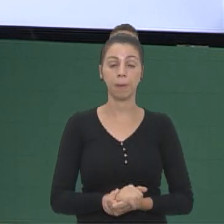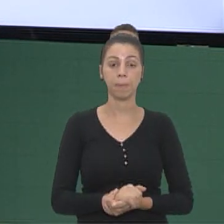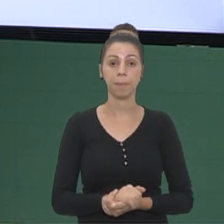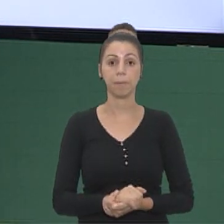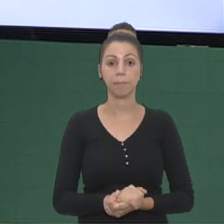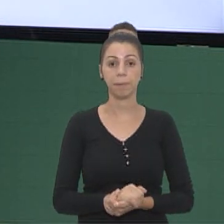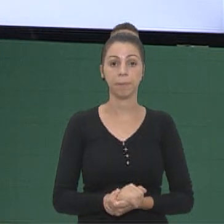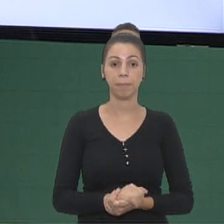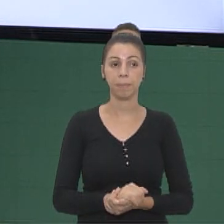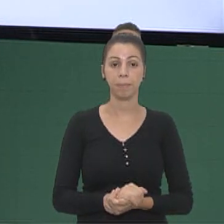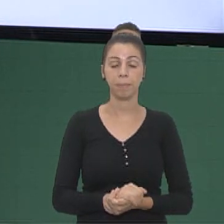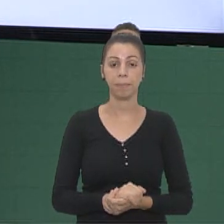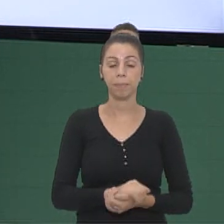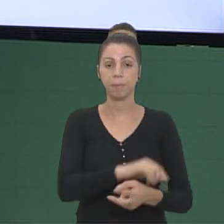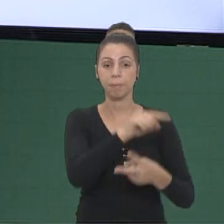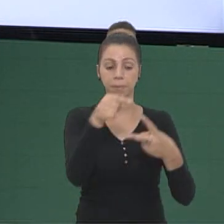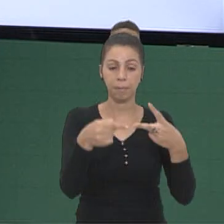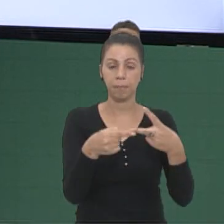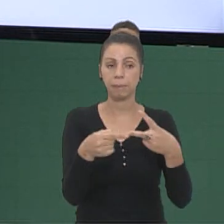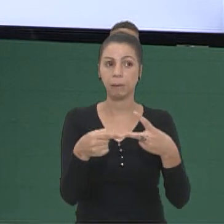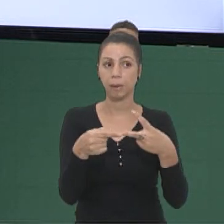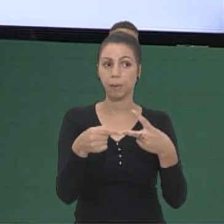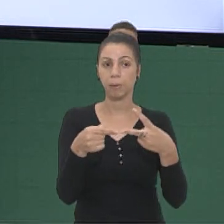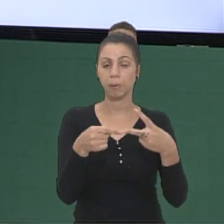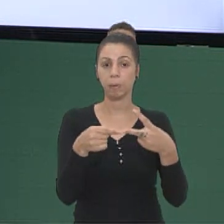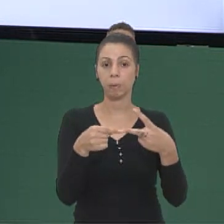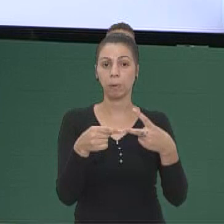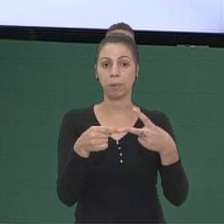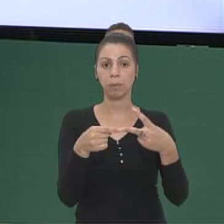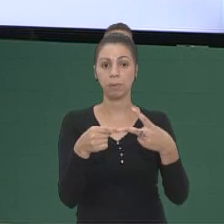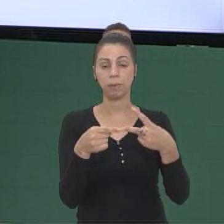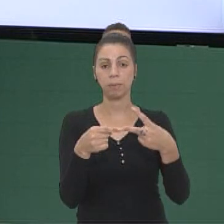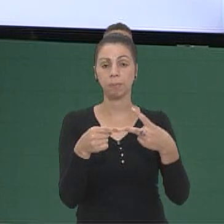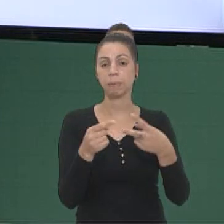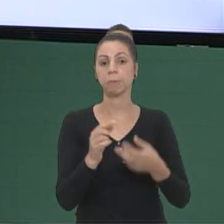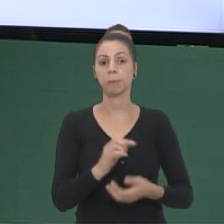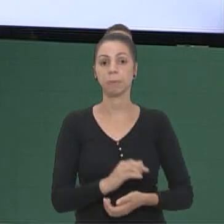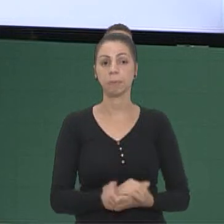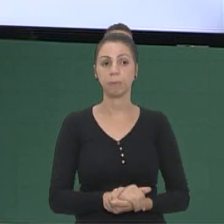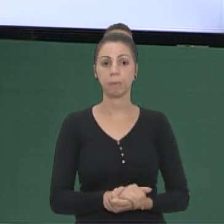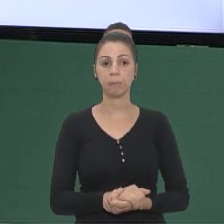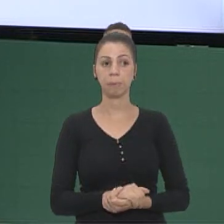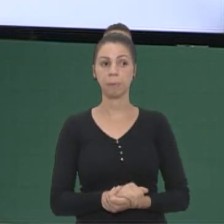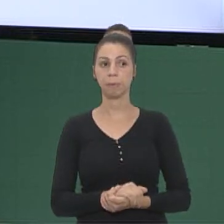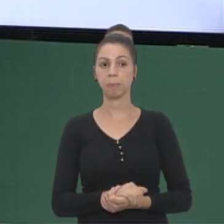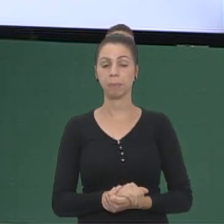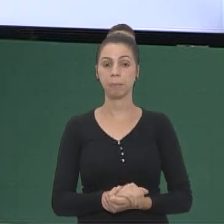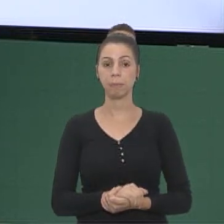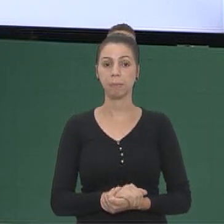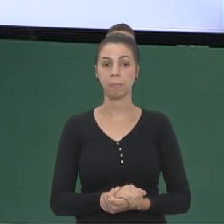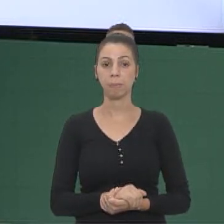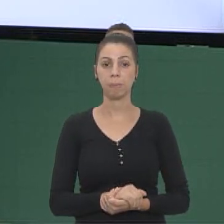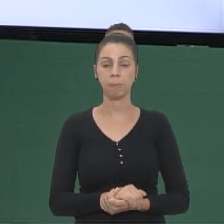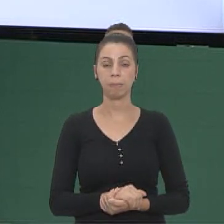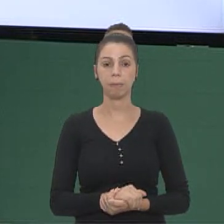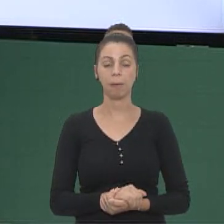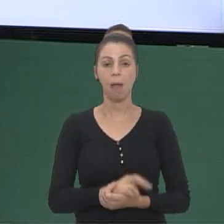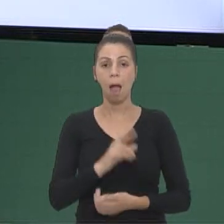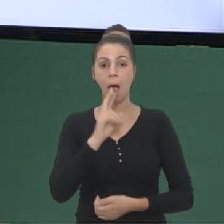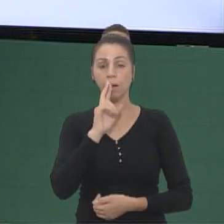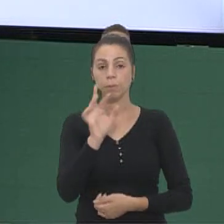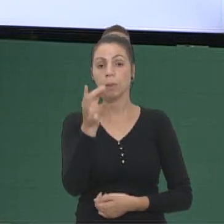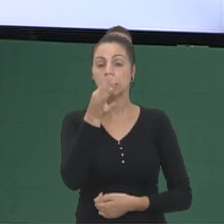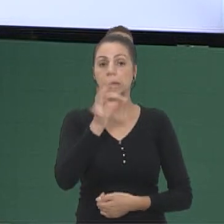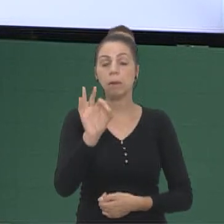certo? O número 2, que sugere e sé muy bien que no estarás. Que lá o senses na certeza, o